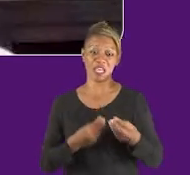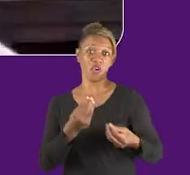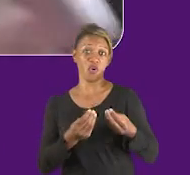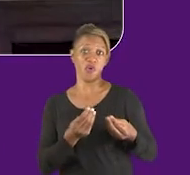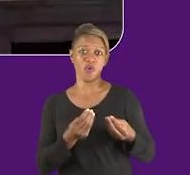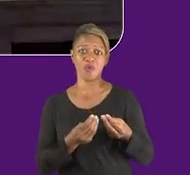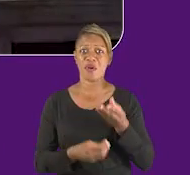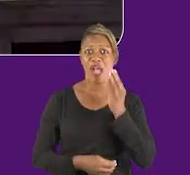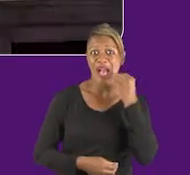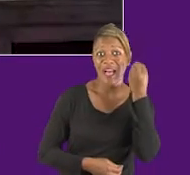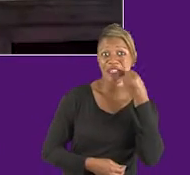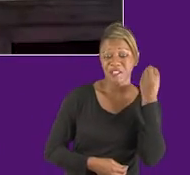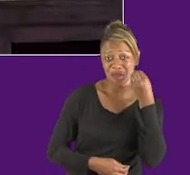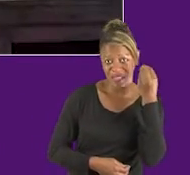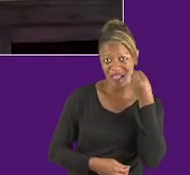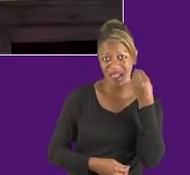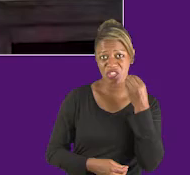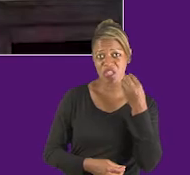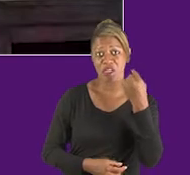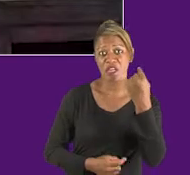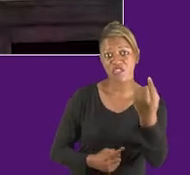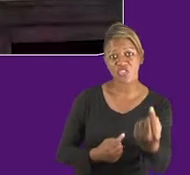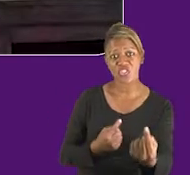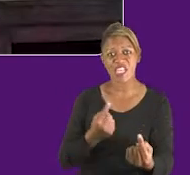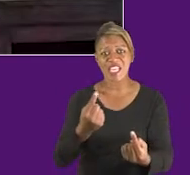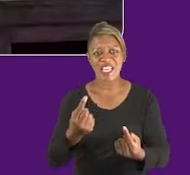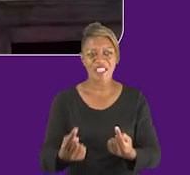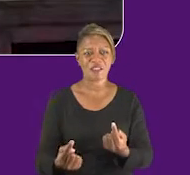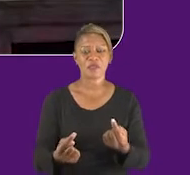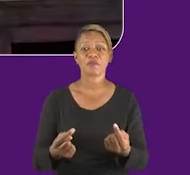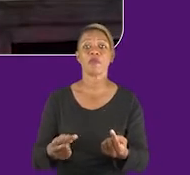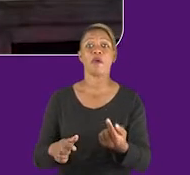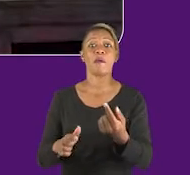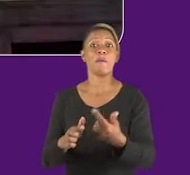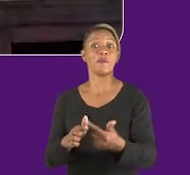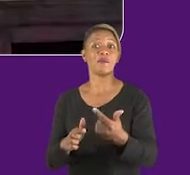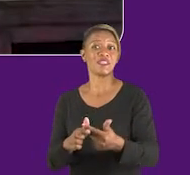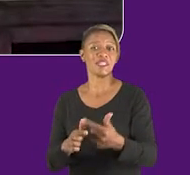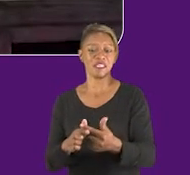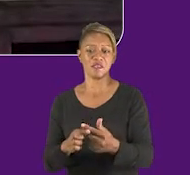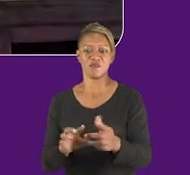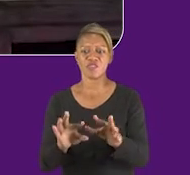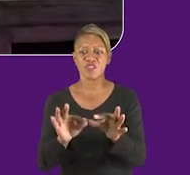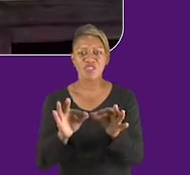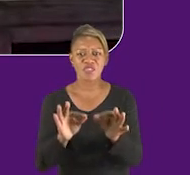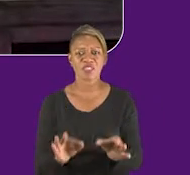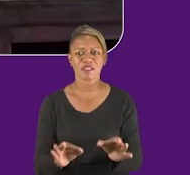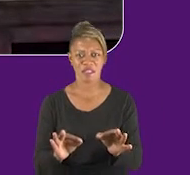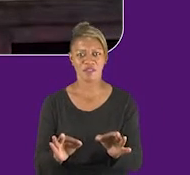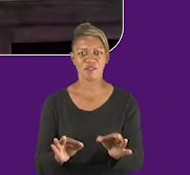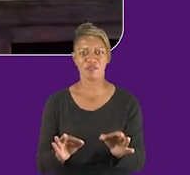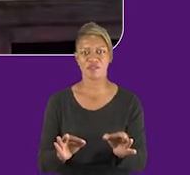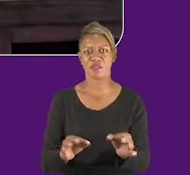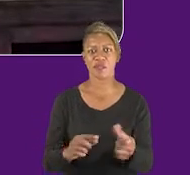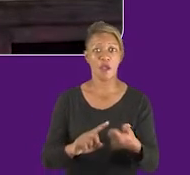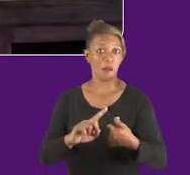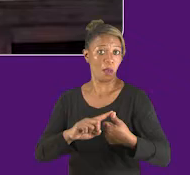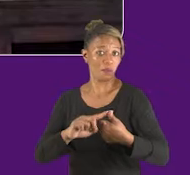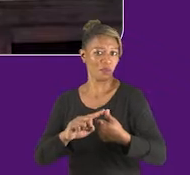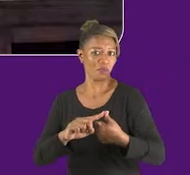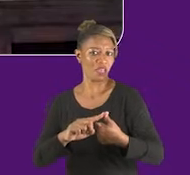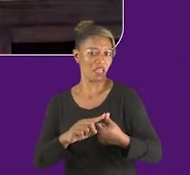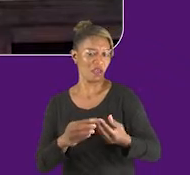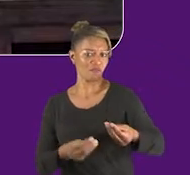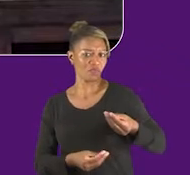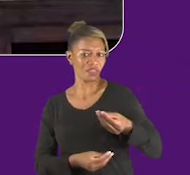festa e de como efetivamente depois a gente produz a que para obviamente na primeira produção né naquela